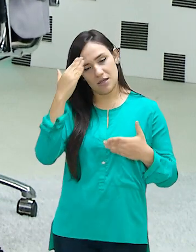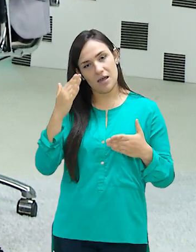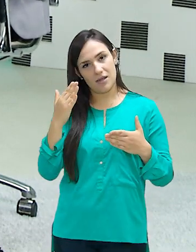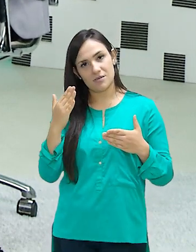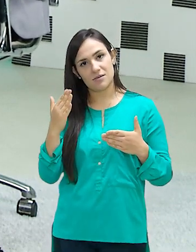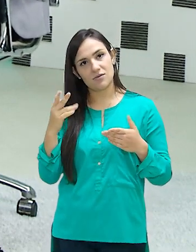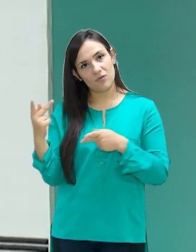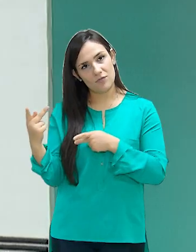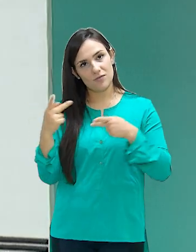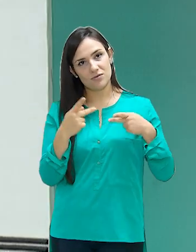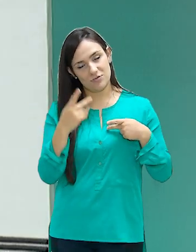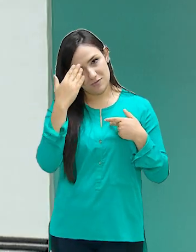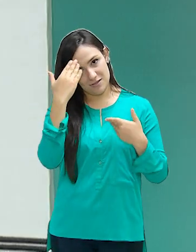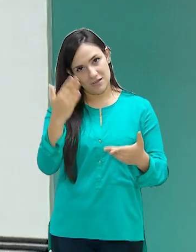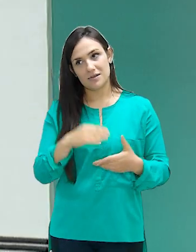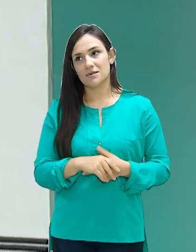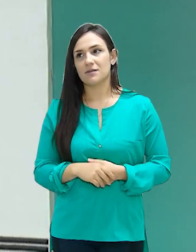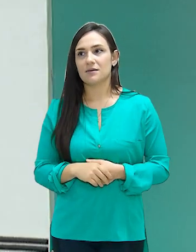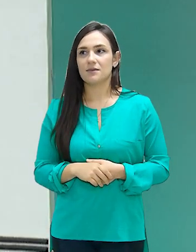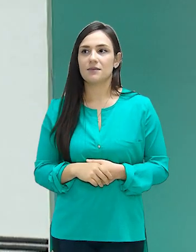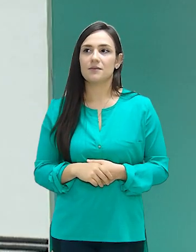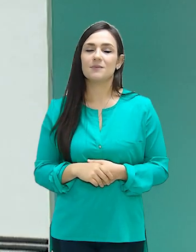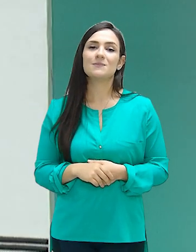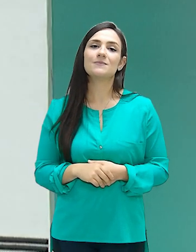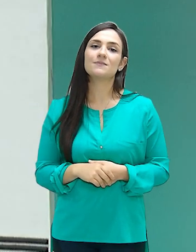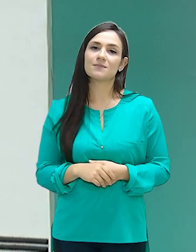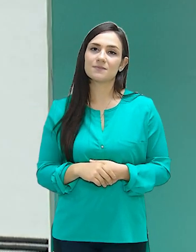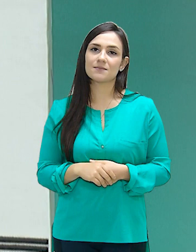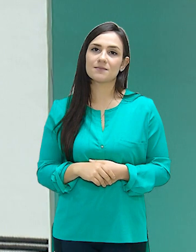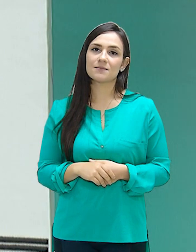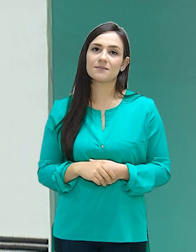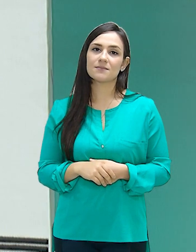convite. Gratidão. Muito obrigado. Bem,